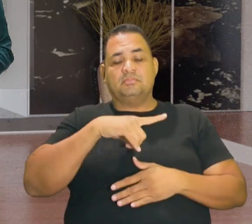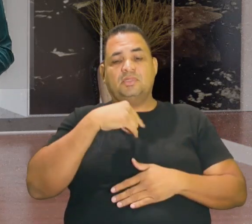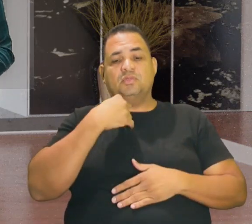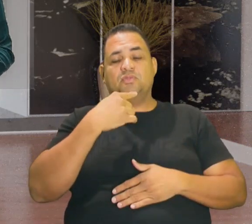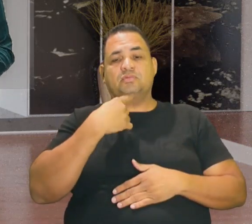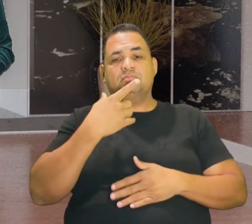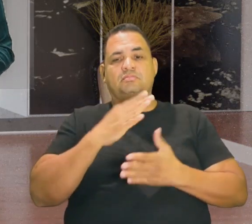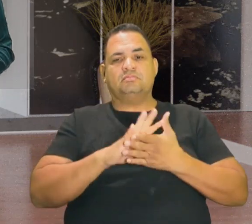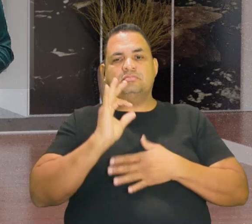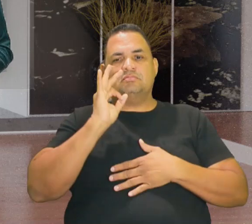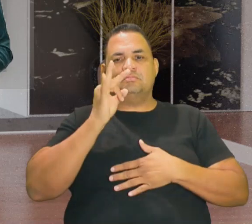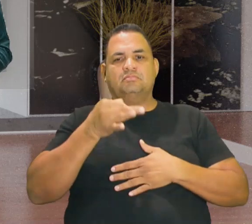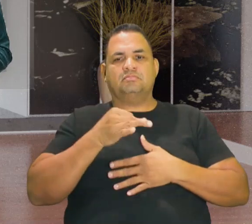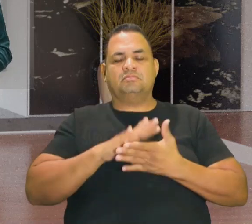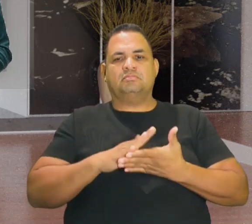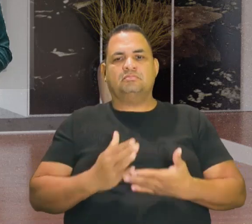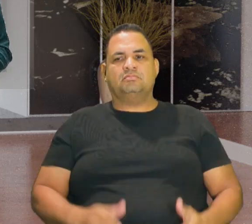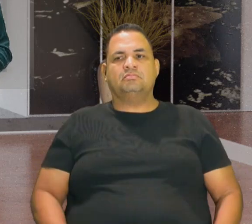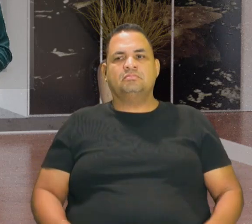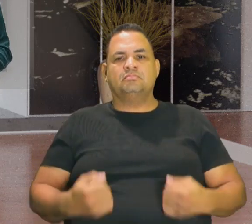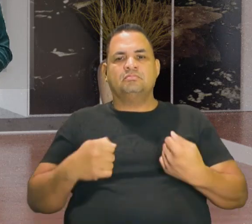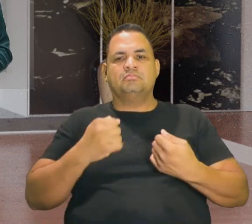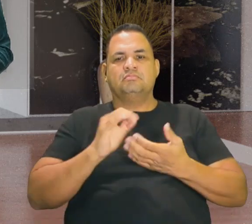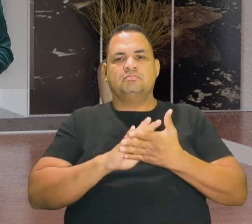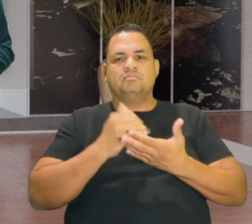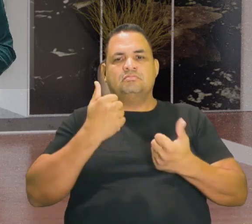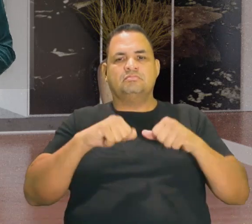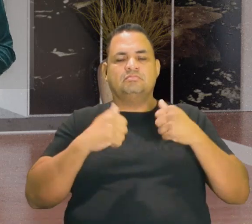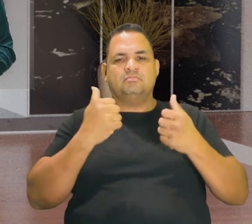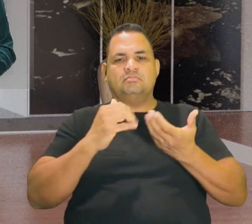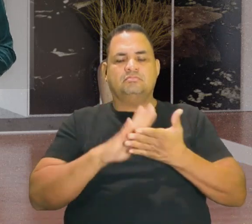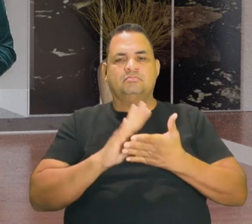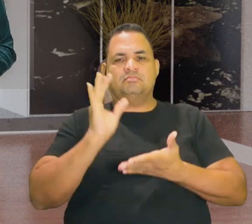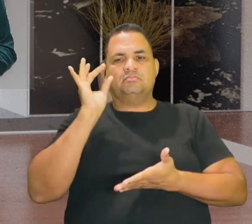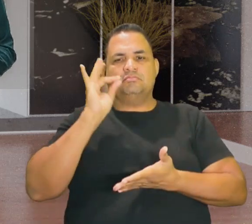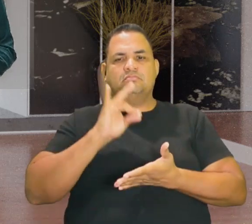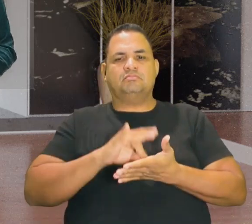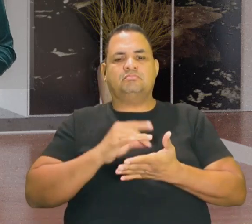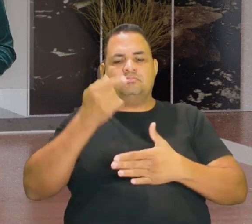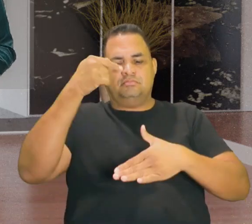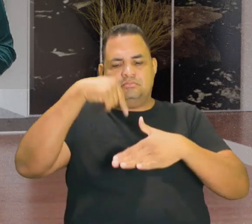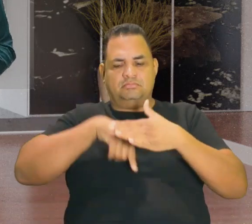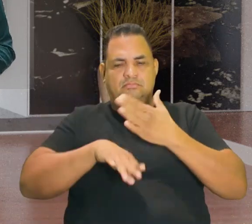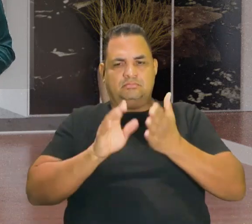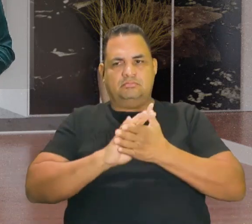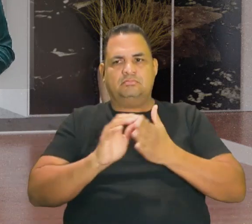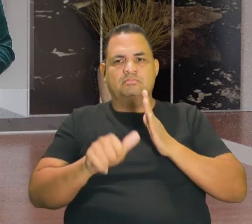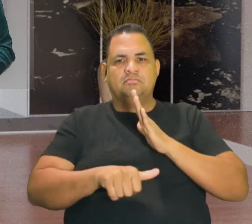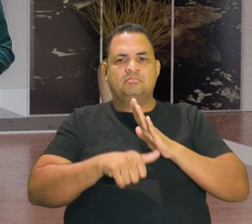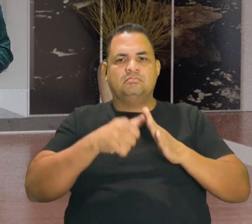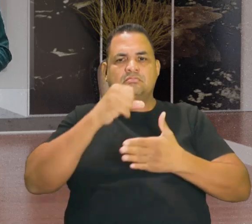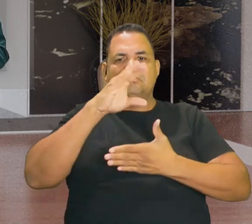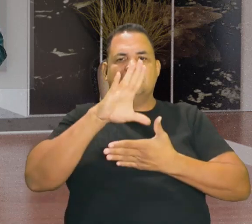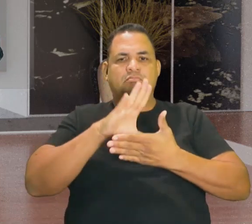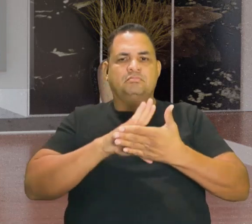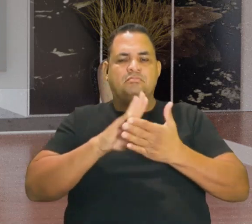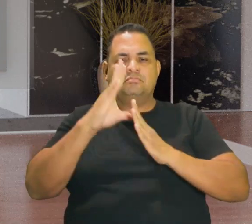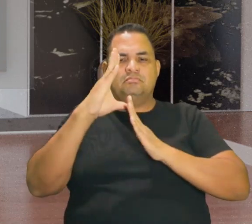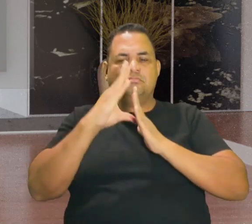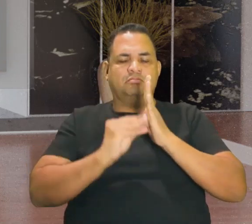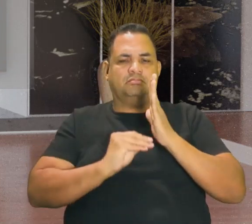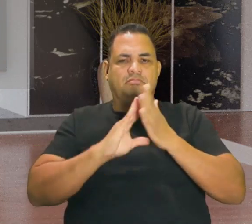dúvidas certo E aí vão poder avaliar se realmente aprofundar um aprender os conteúdos então